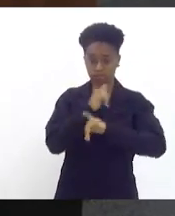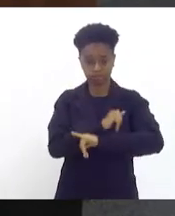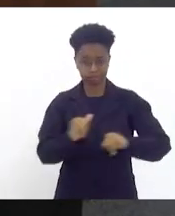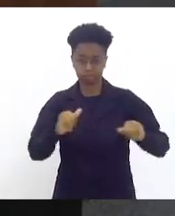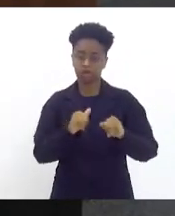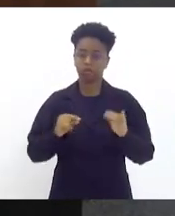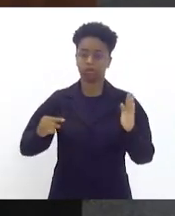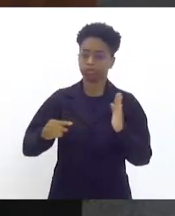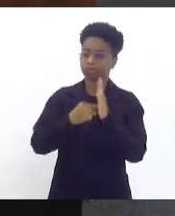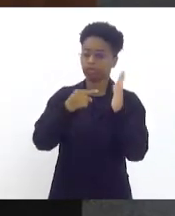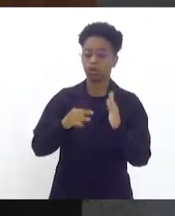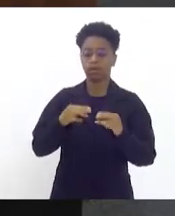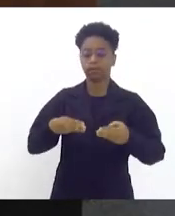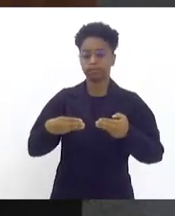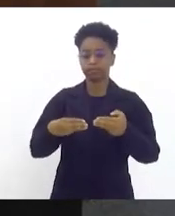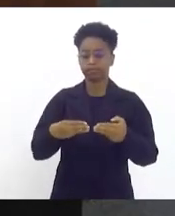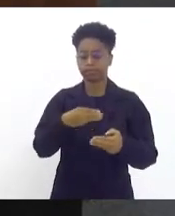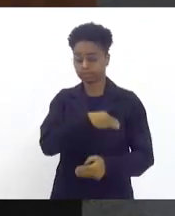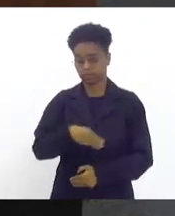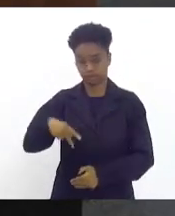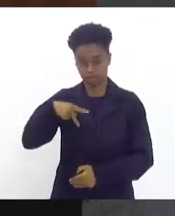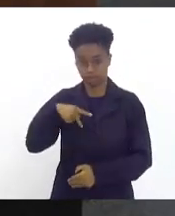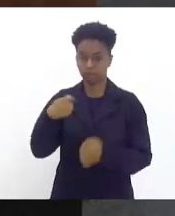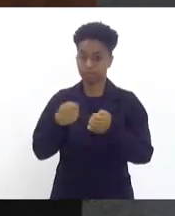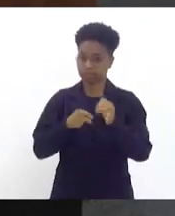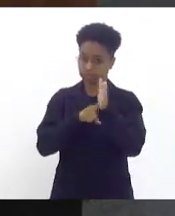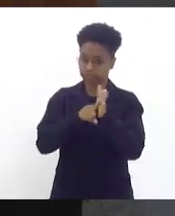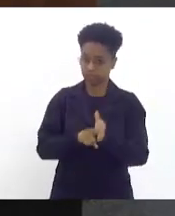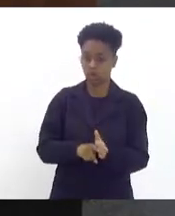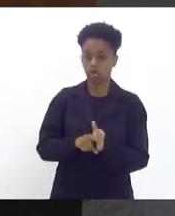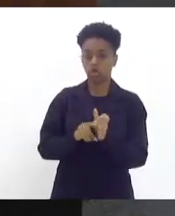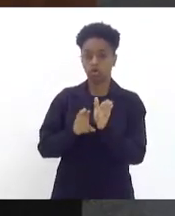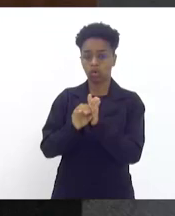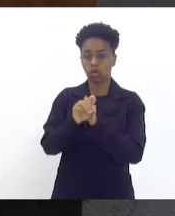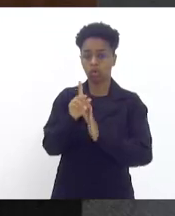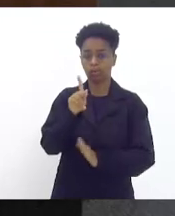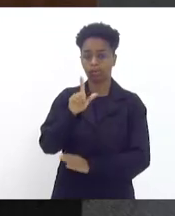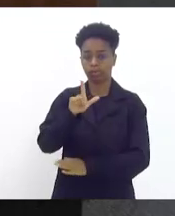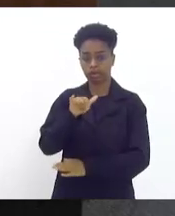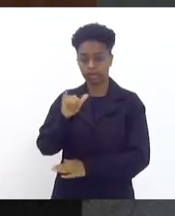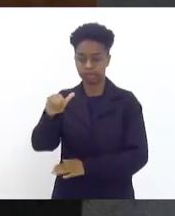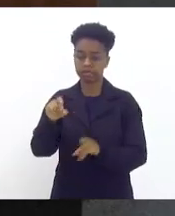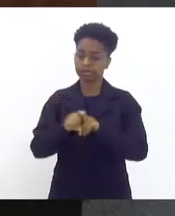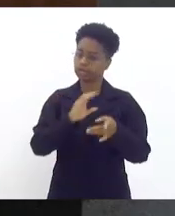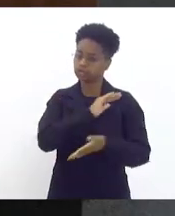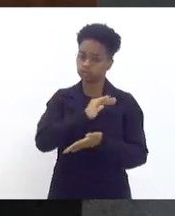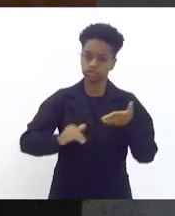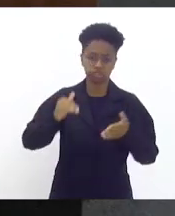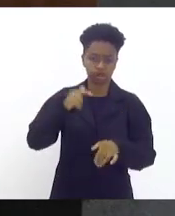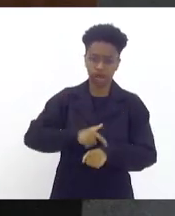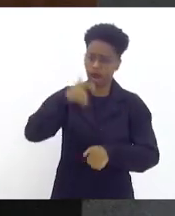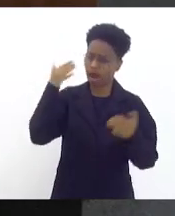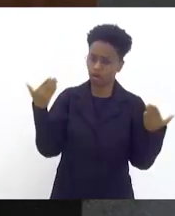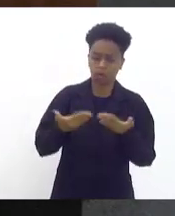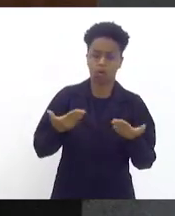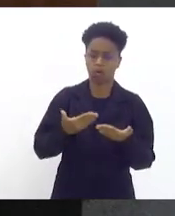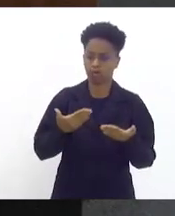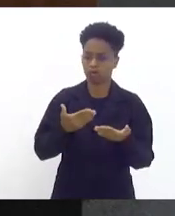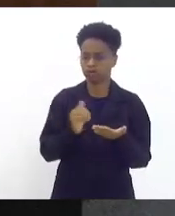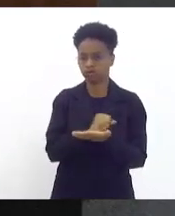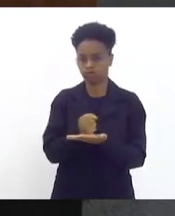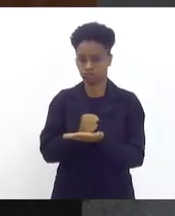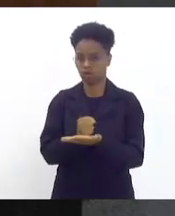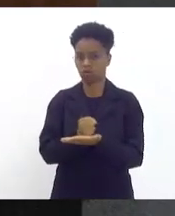público para que investigue o Google Play para que retire imediatamente é de circulação